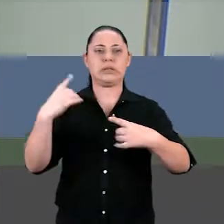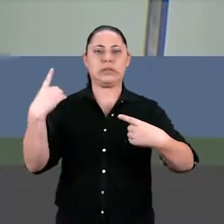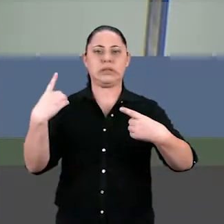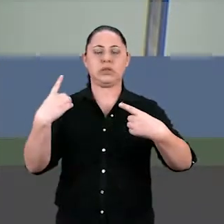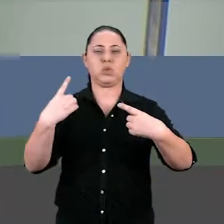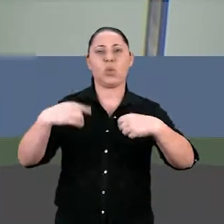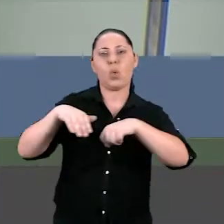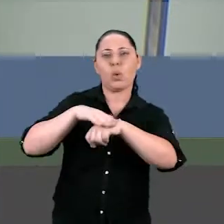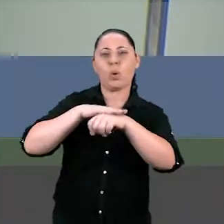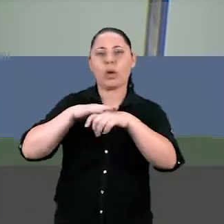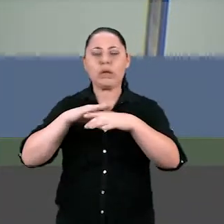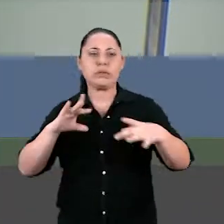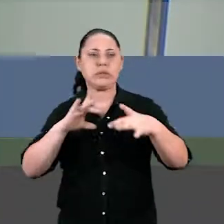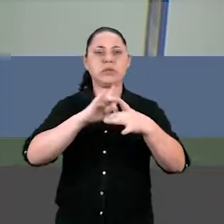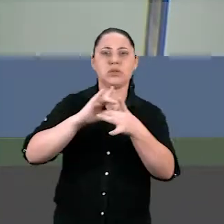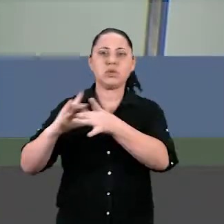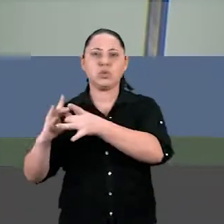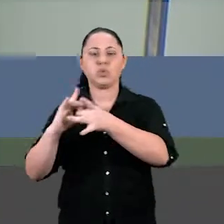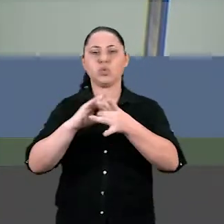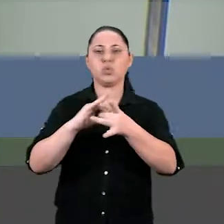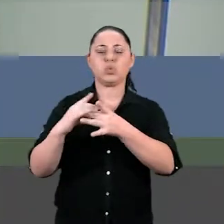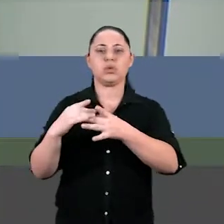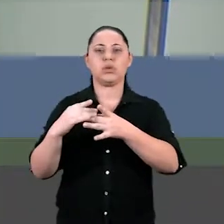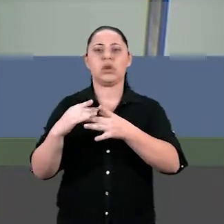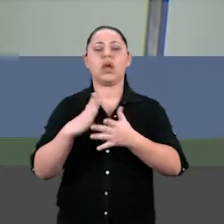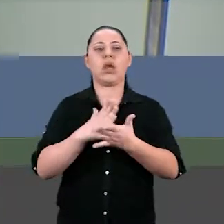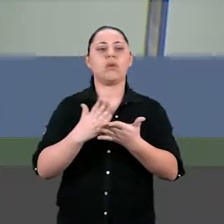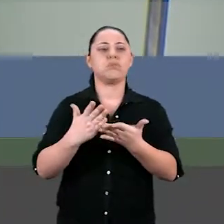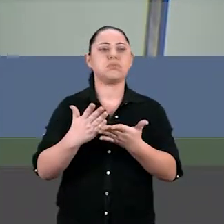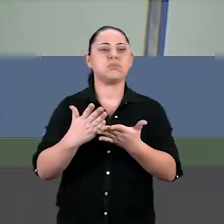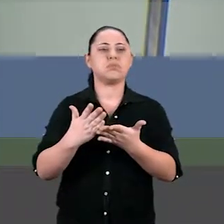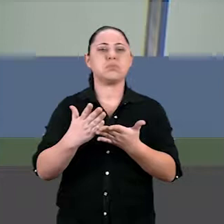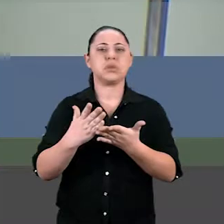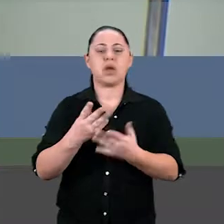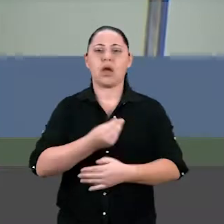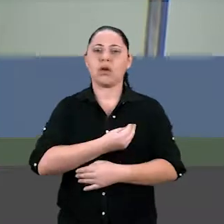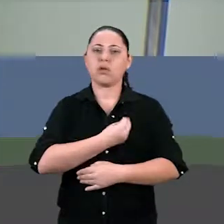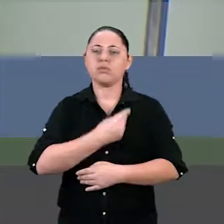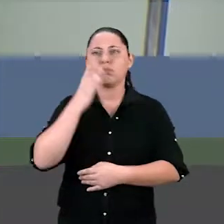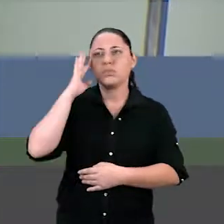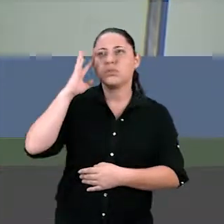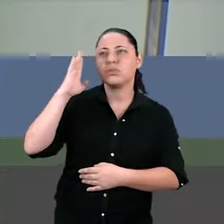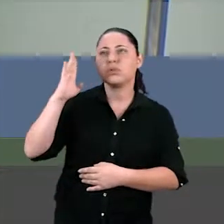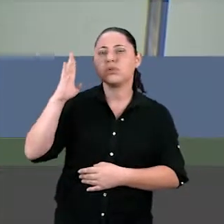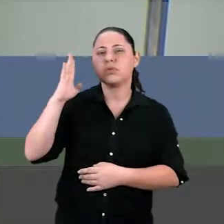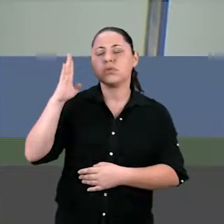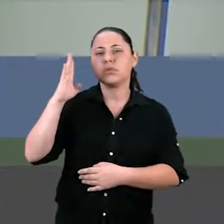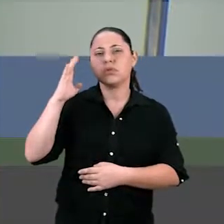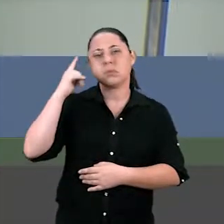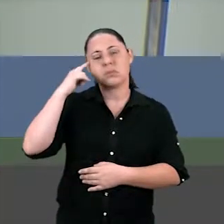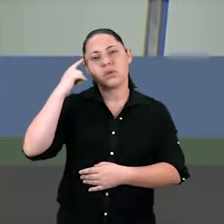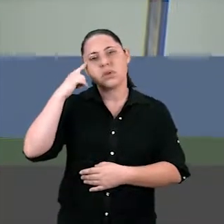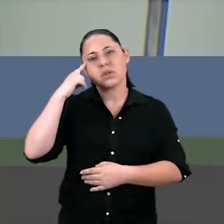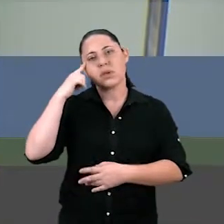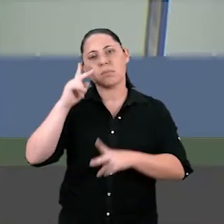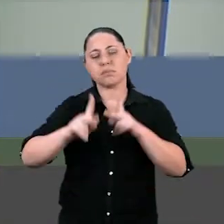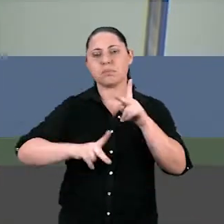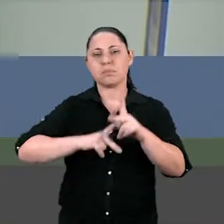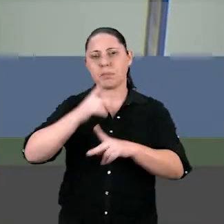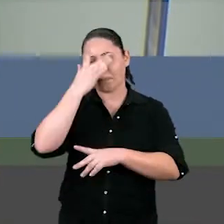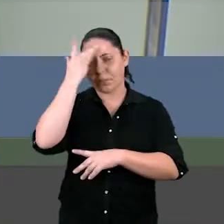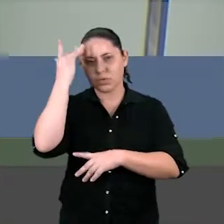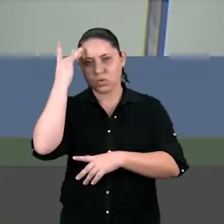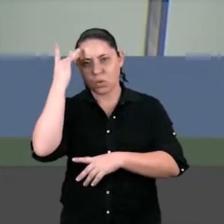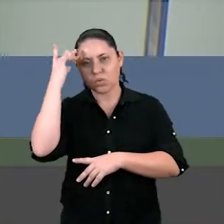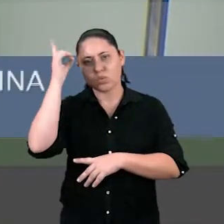se interpolando no dia a dia, quer no imaginário das pessoas, quer nos escritos dos nossos professores, quer do dia a